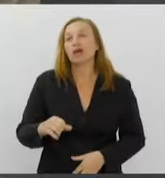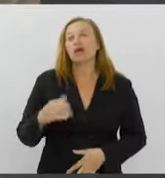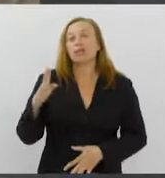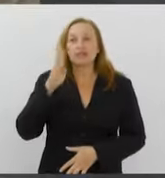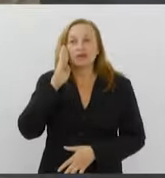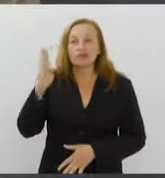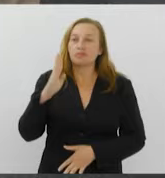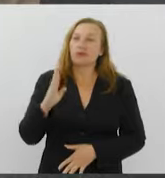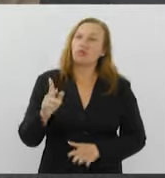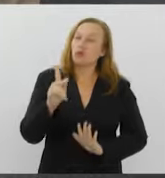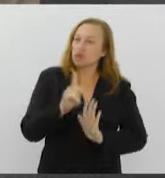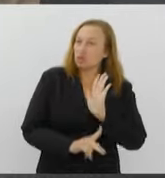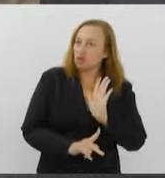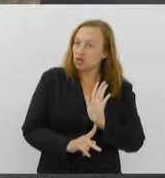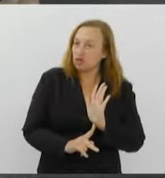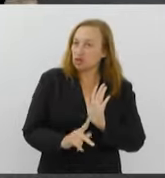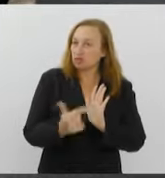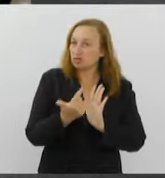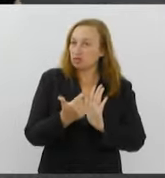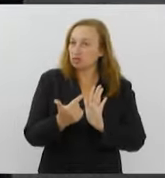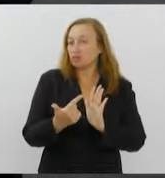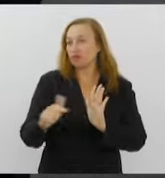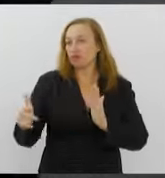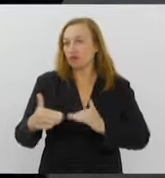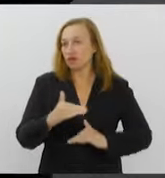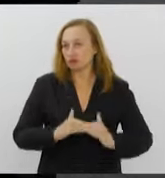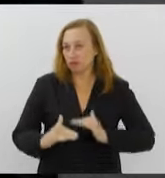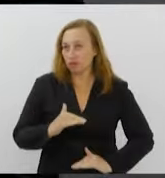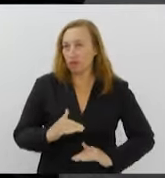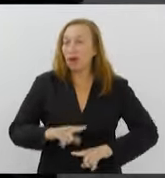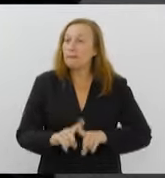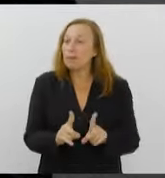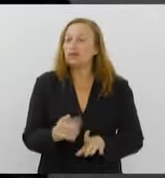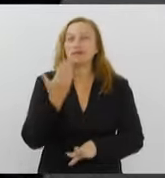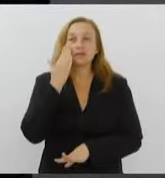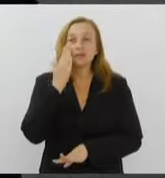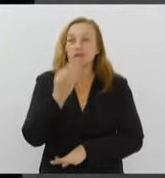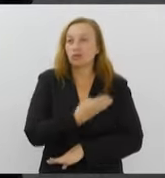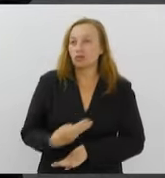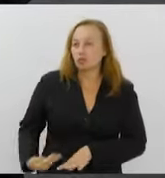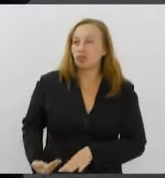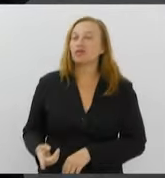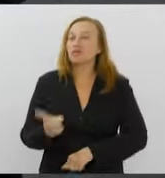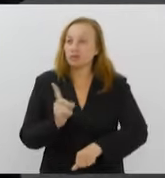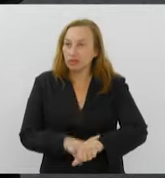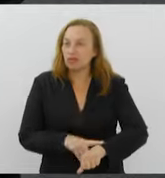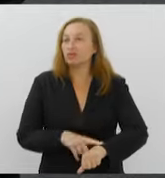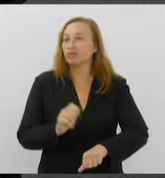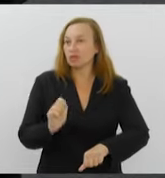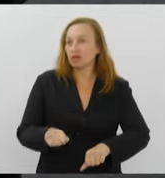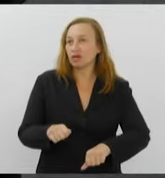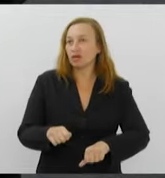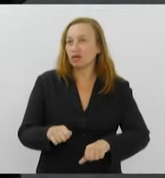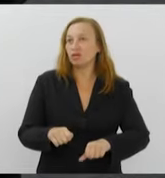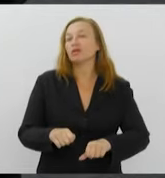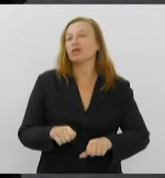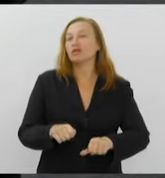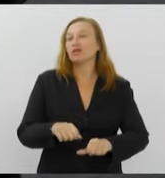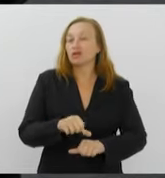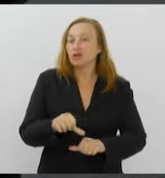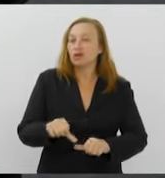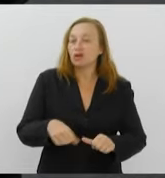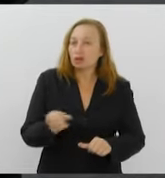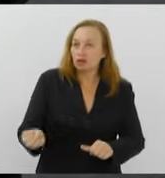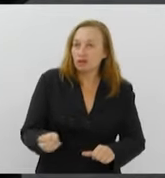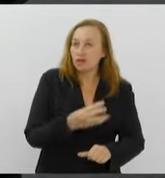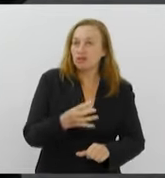esse projeto não significasse um retrocesso completo. Mas, mesmo assim, a gente entende que o governo teve tempo para fazer a transição no modelo de gestão.